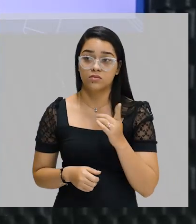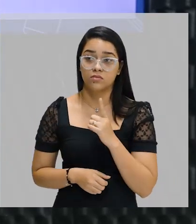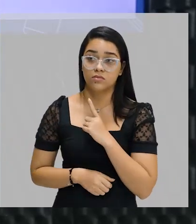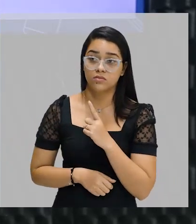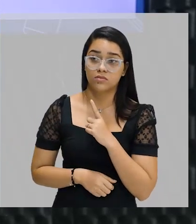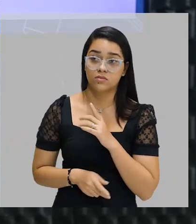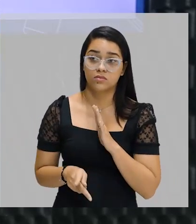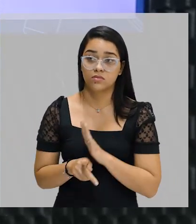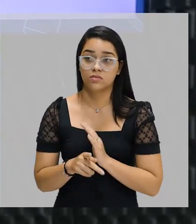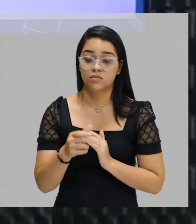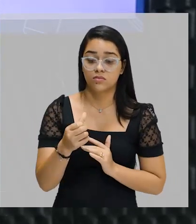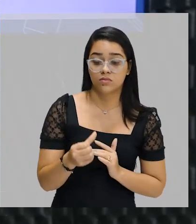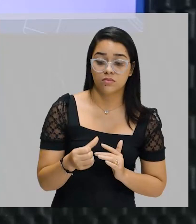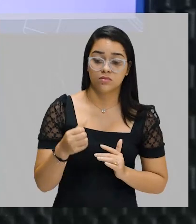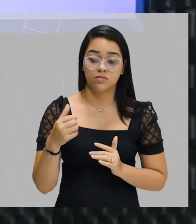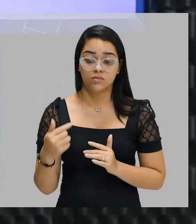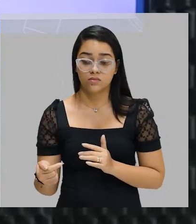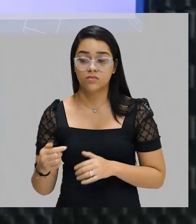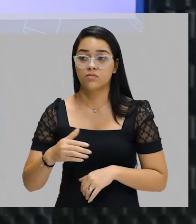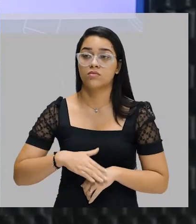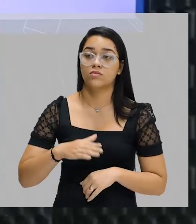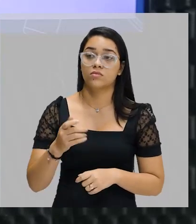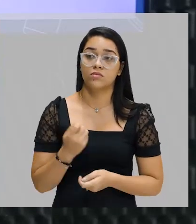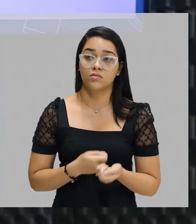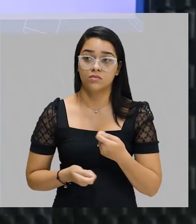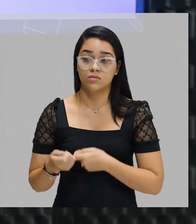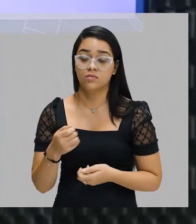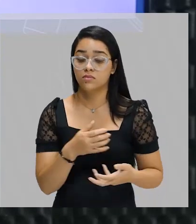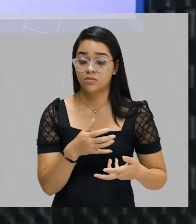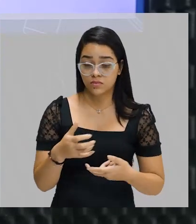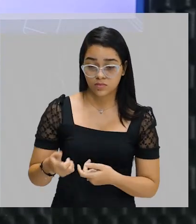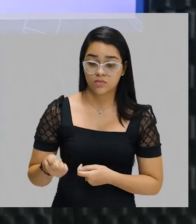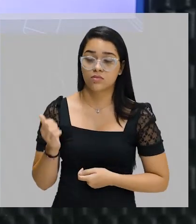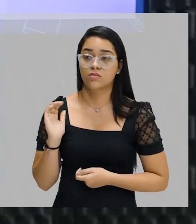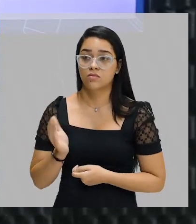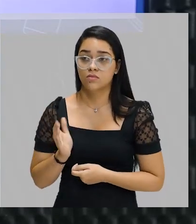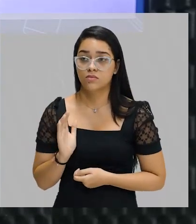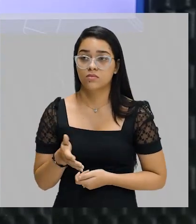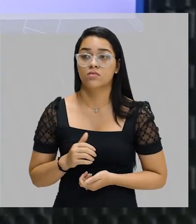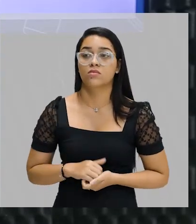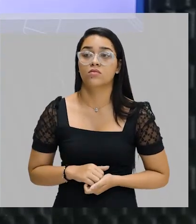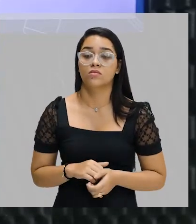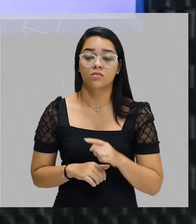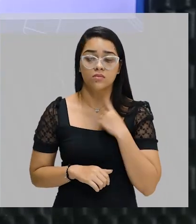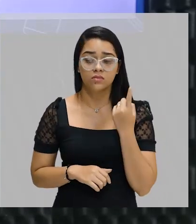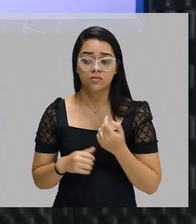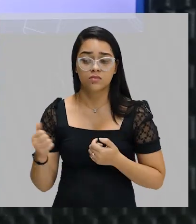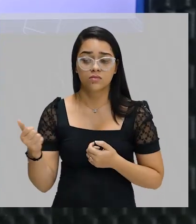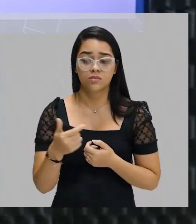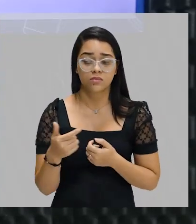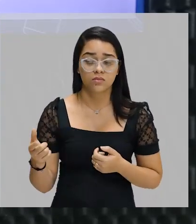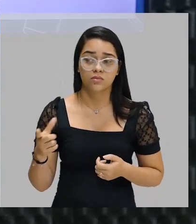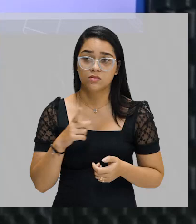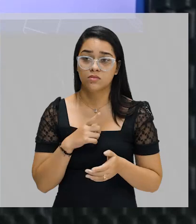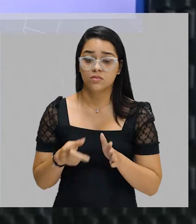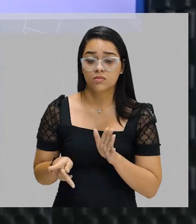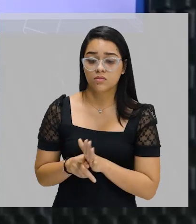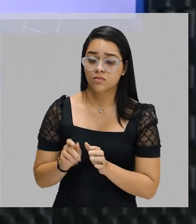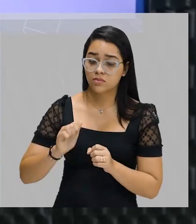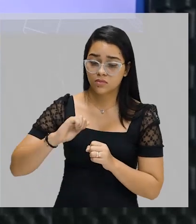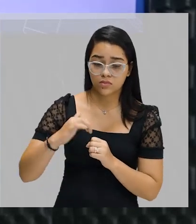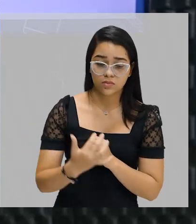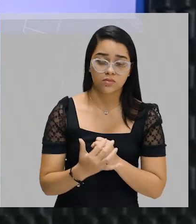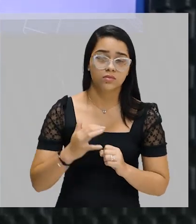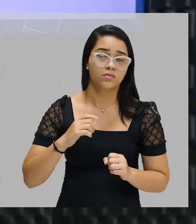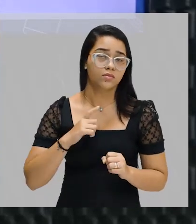ali entre sexta e sétima maior economia do mundo, galera, tá certo? Estamos em 12º devido a efeitos da pandemia, né,